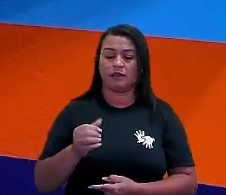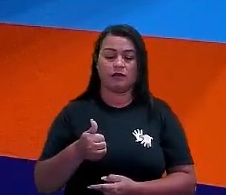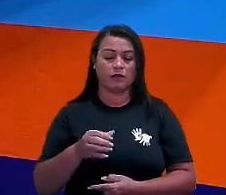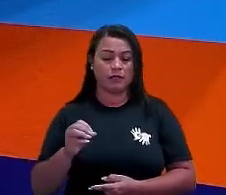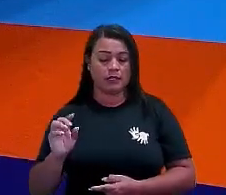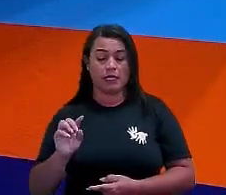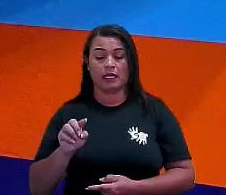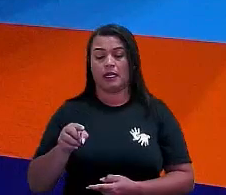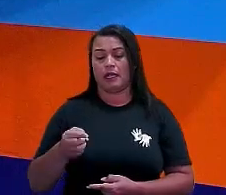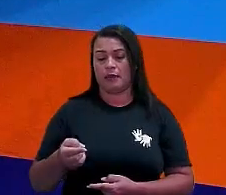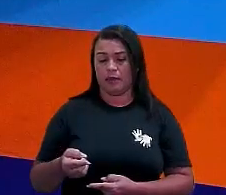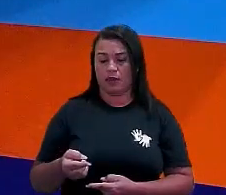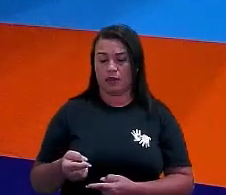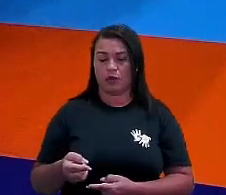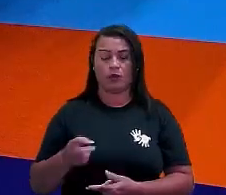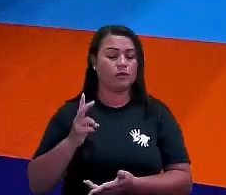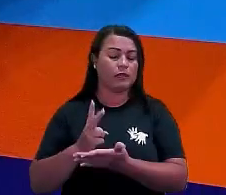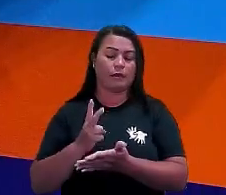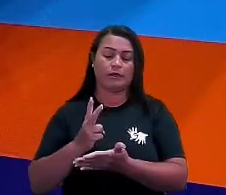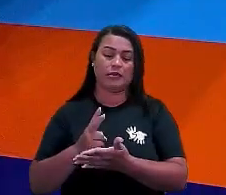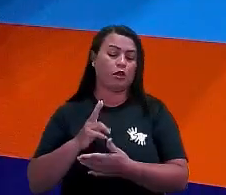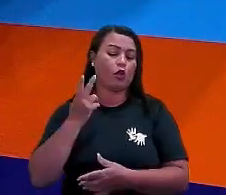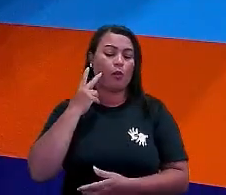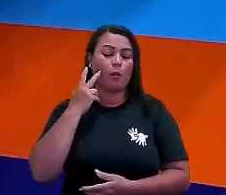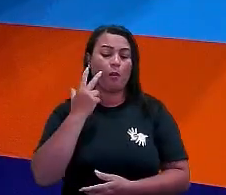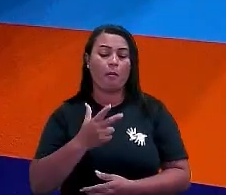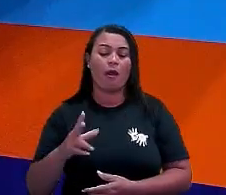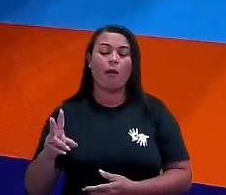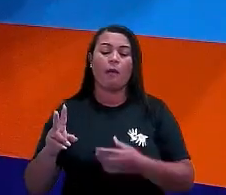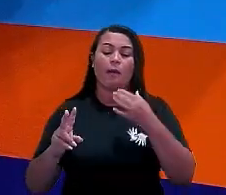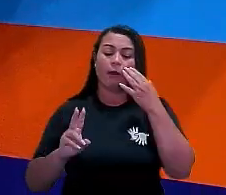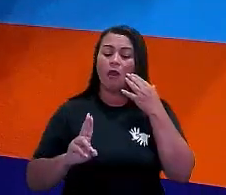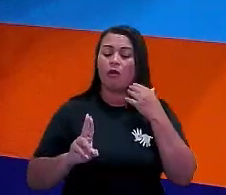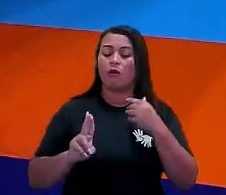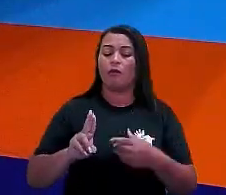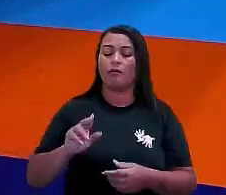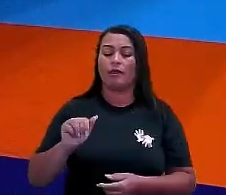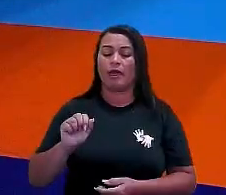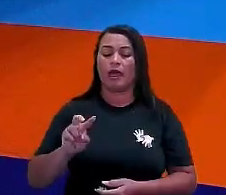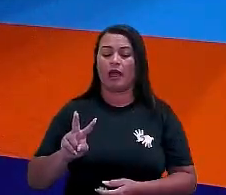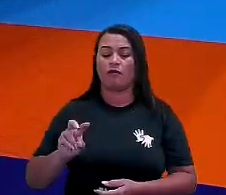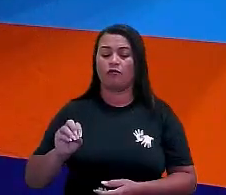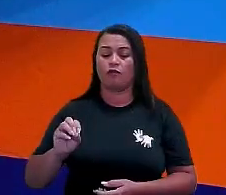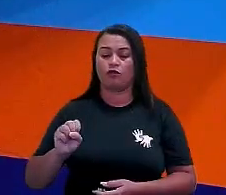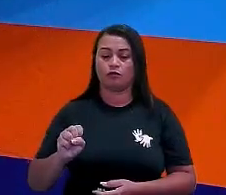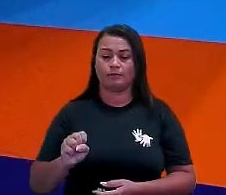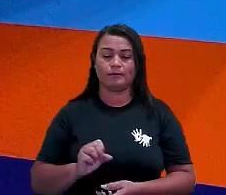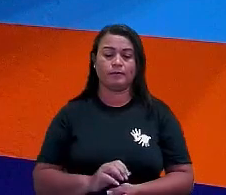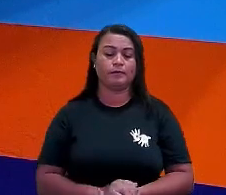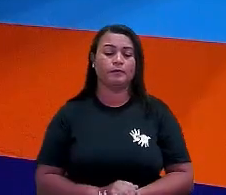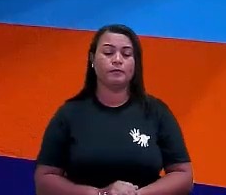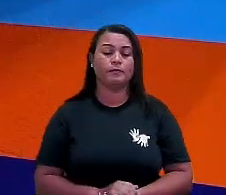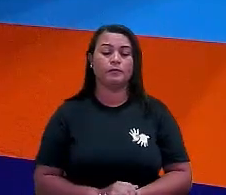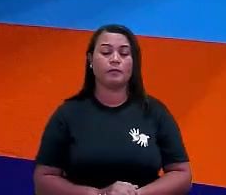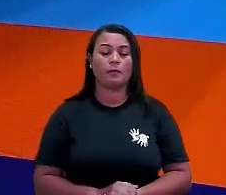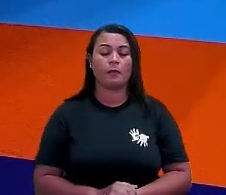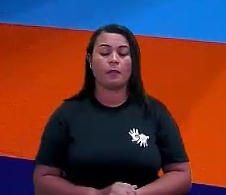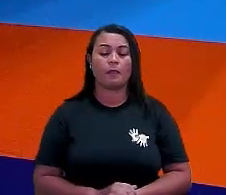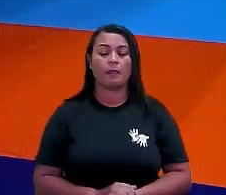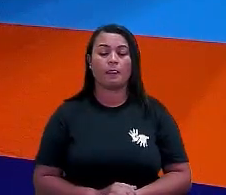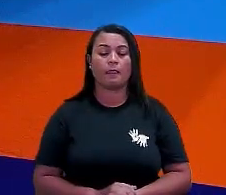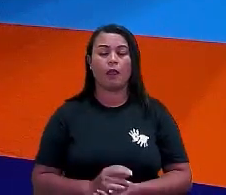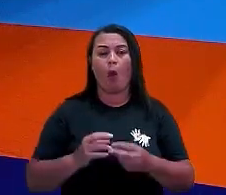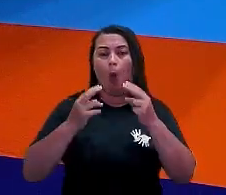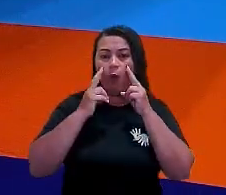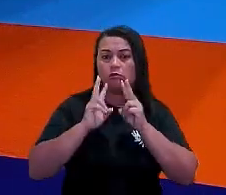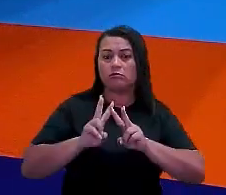1000, a gente escreve normalzinho e bota a palavrinha avos, tá certo? Bom, vamos agora